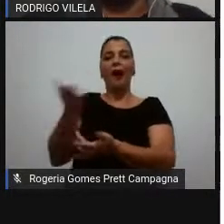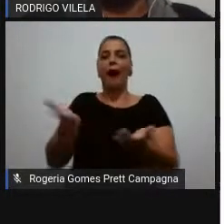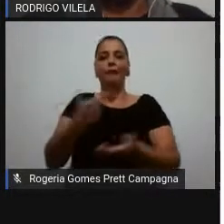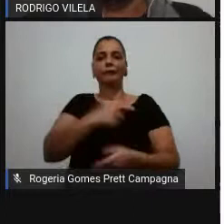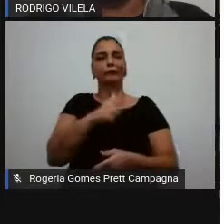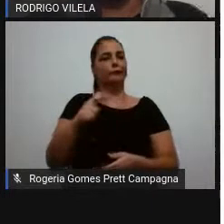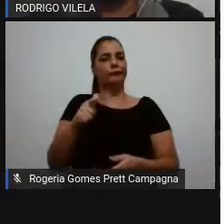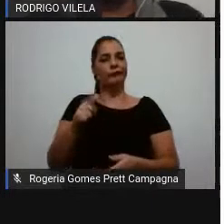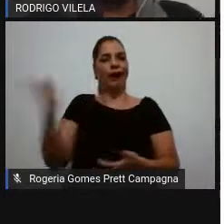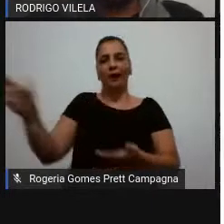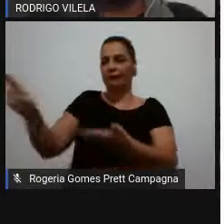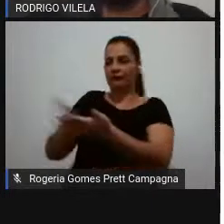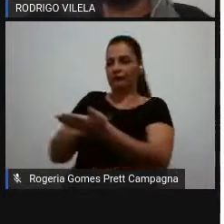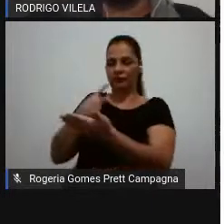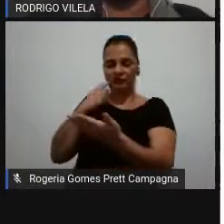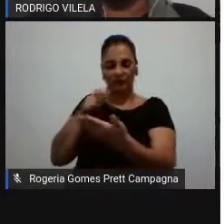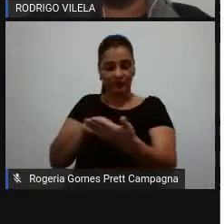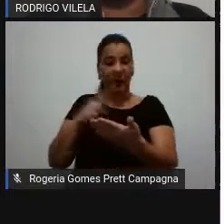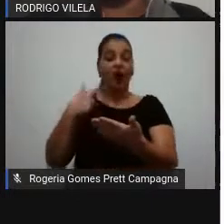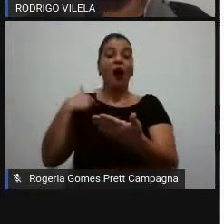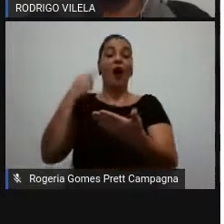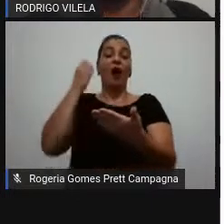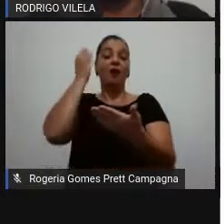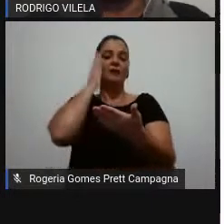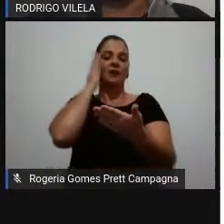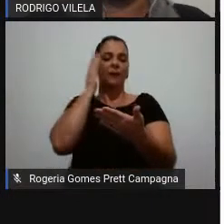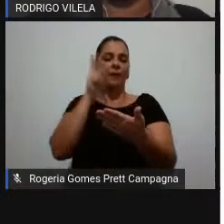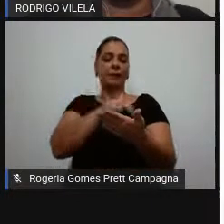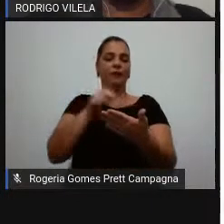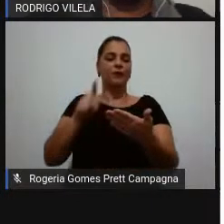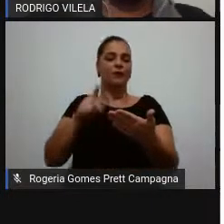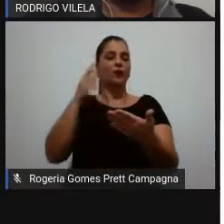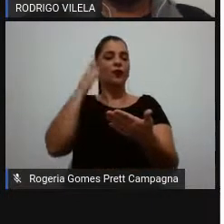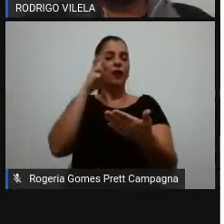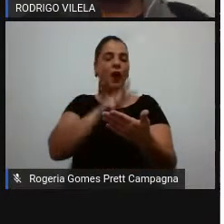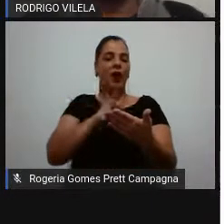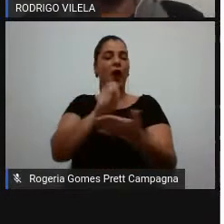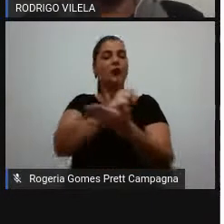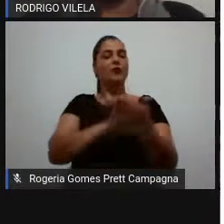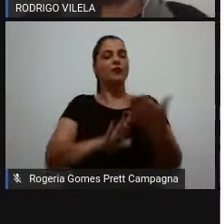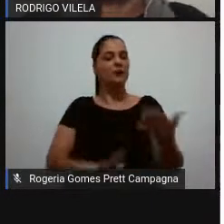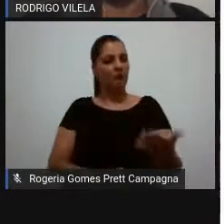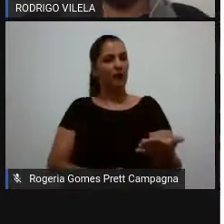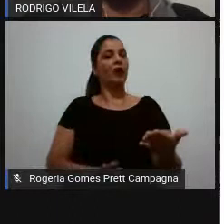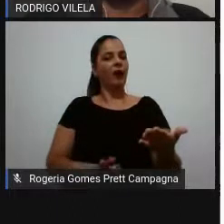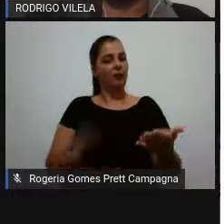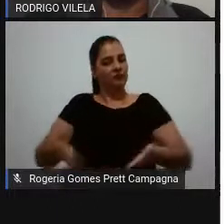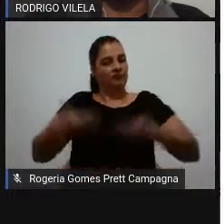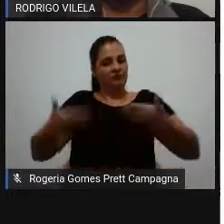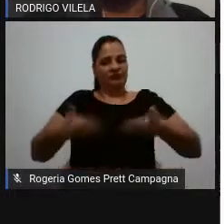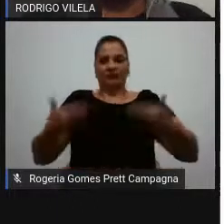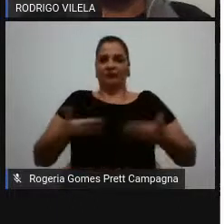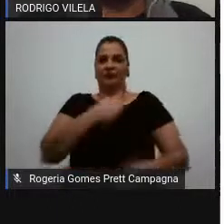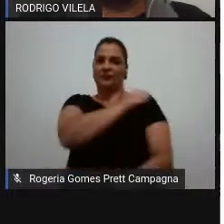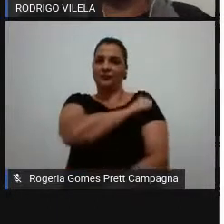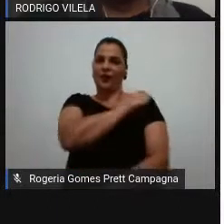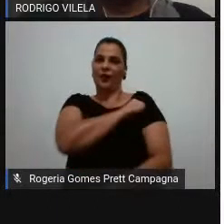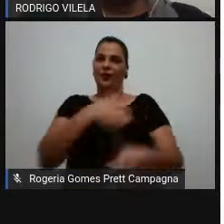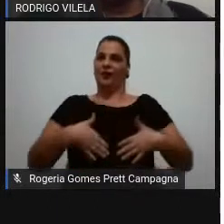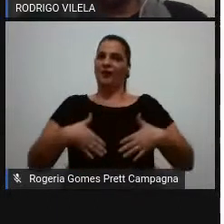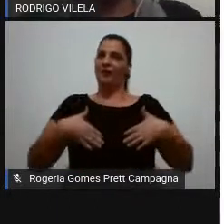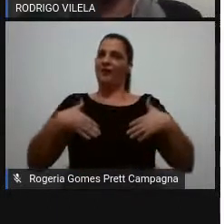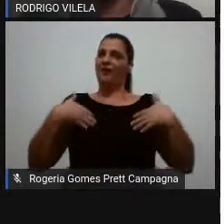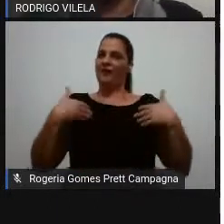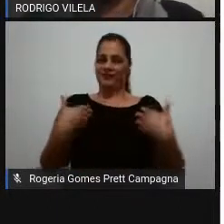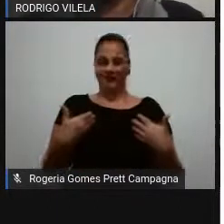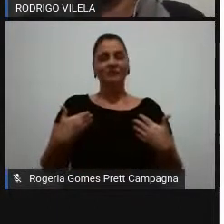professor, que viu a atividade dele, que mandou um incentivo para ele continuar, né? E aí,